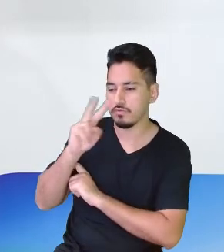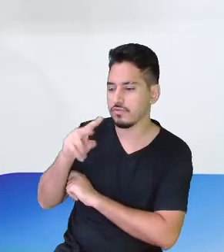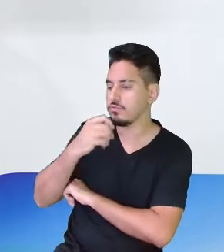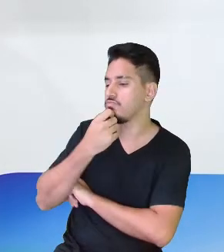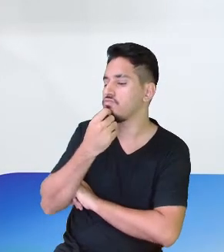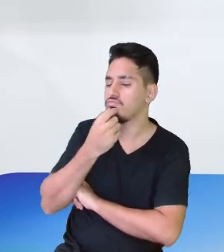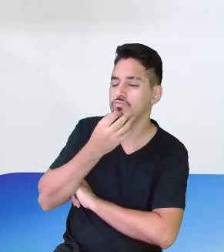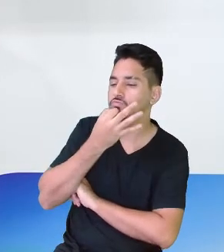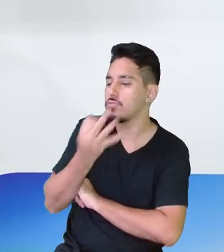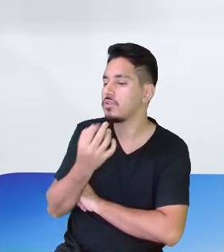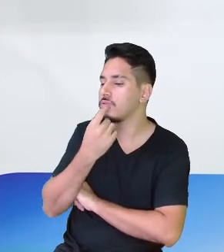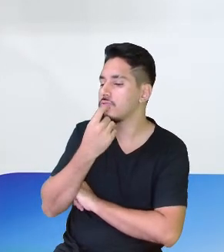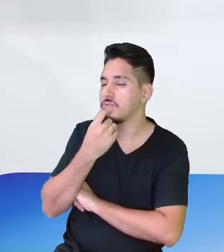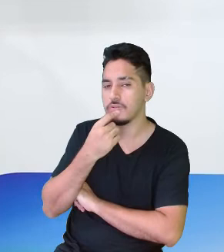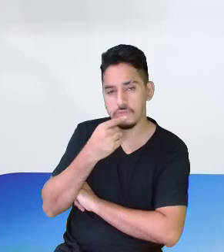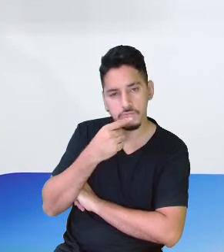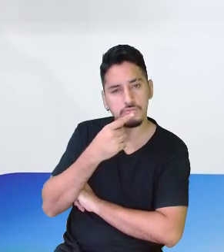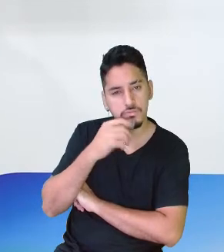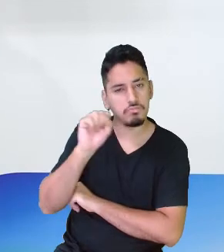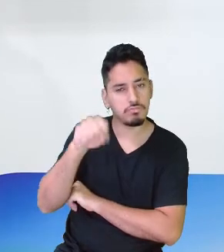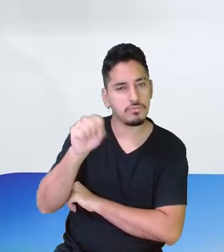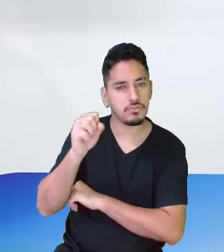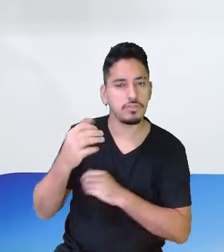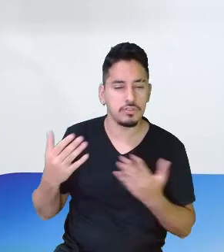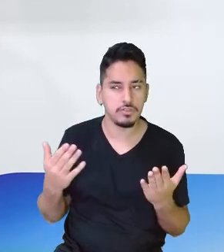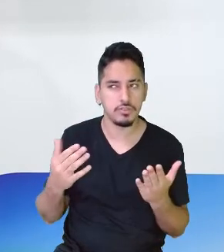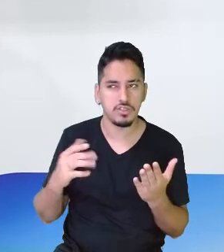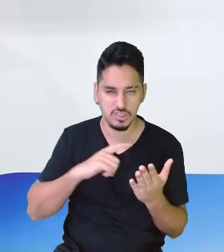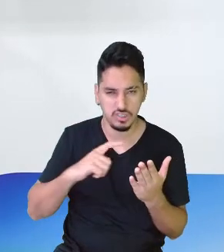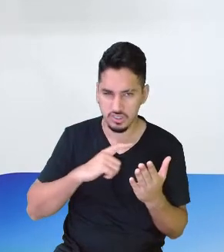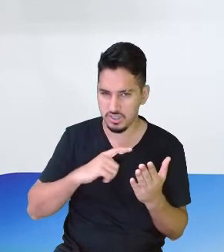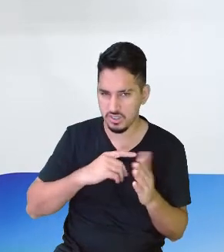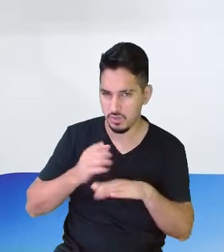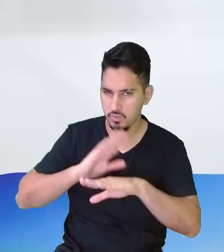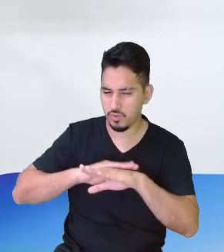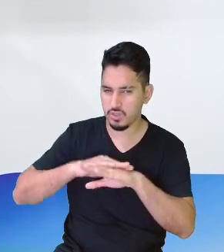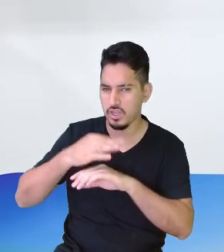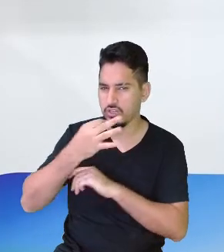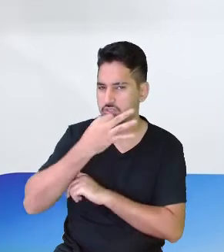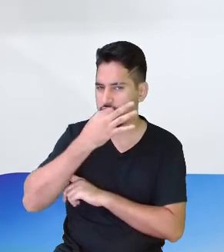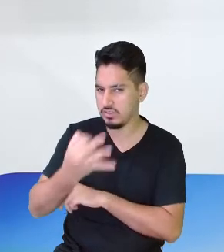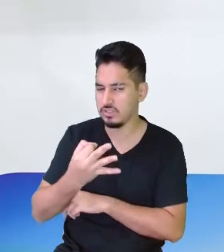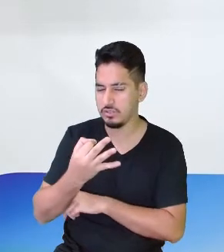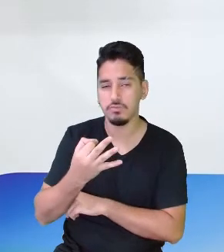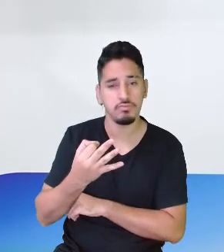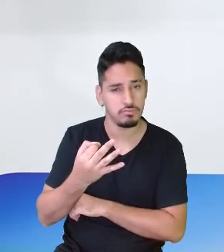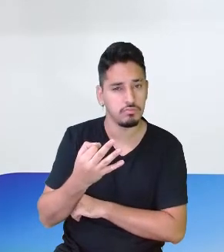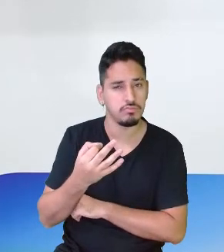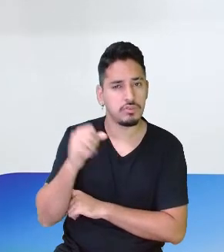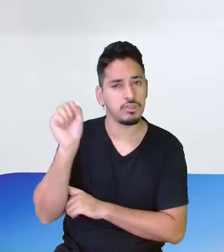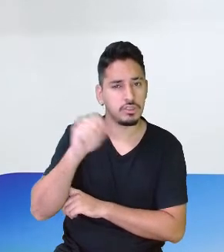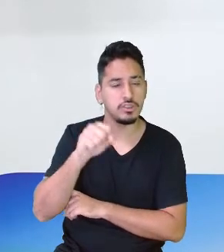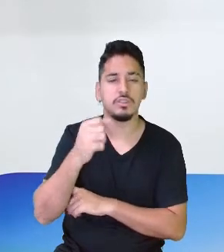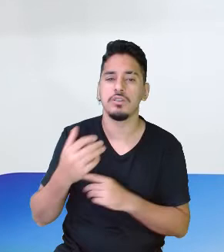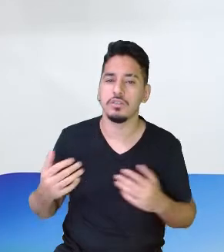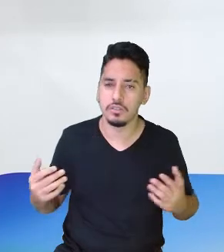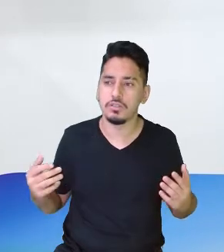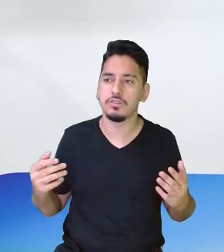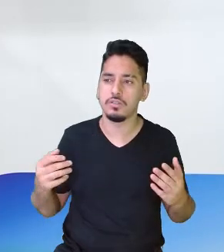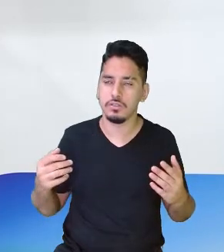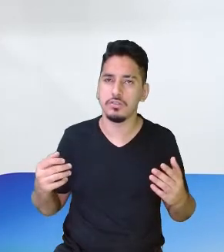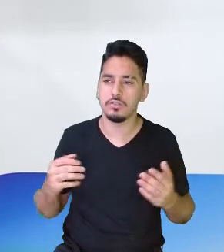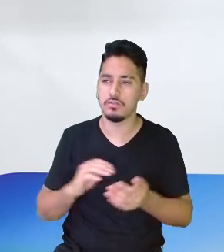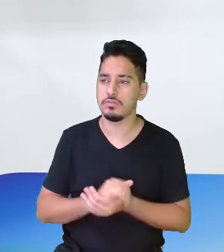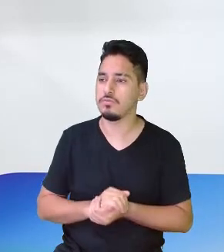criticamente? Podem. E eles trazem em si alguma crítica? Pode sim trazer, principalmente de maneira velada, como vai